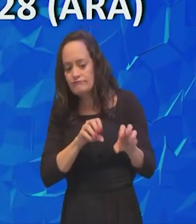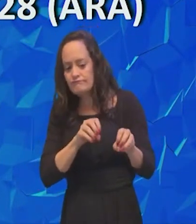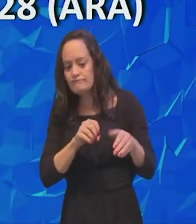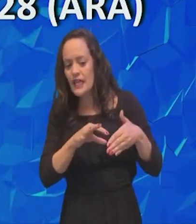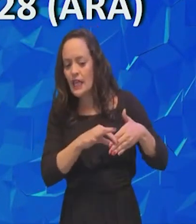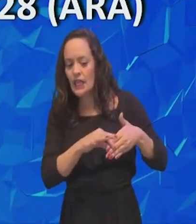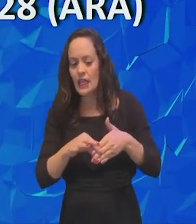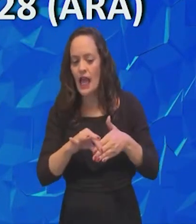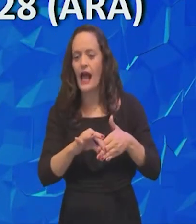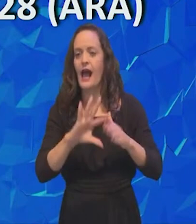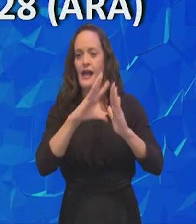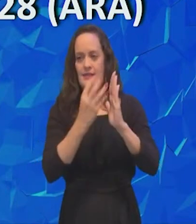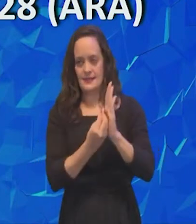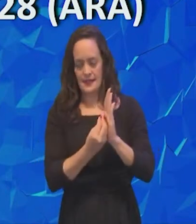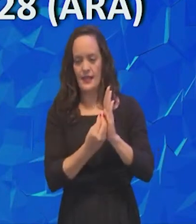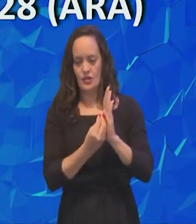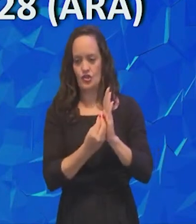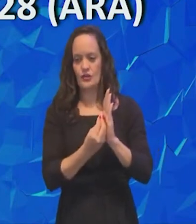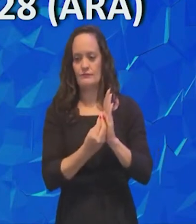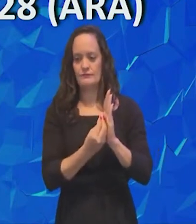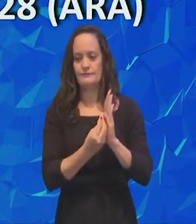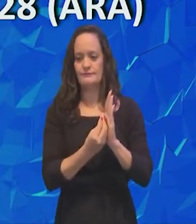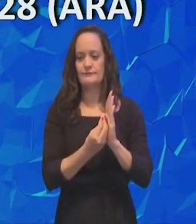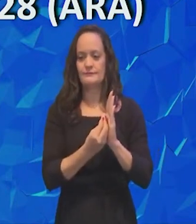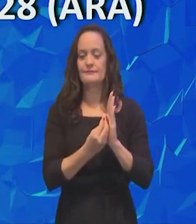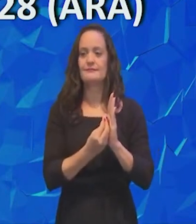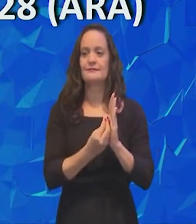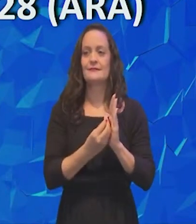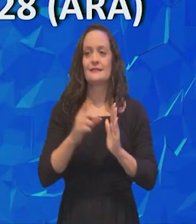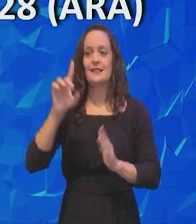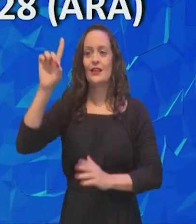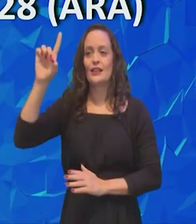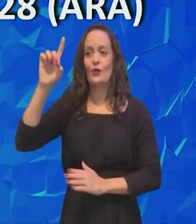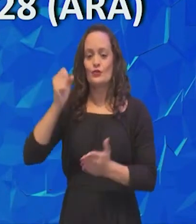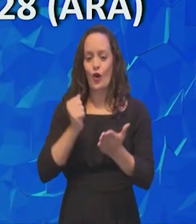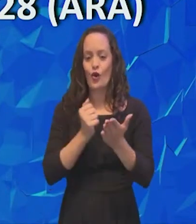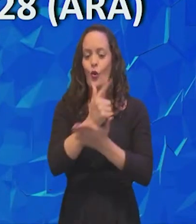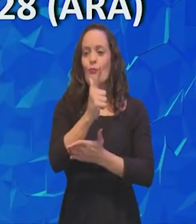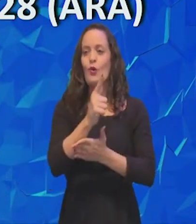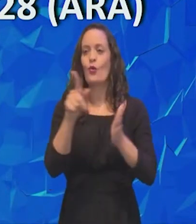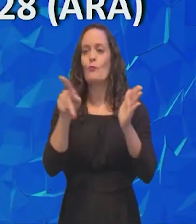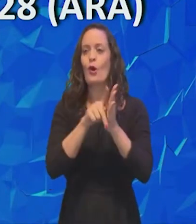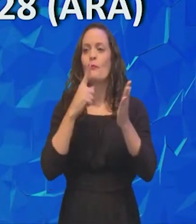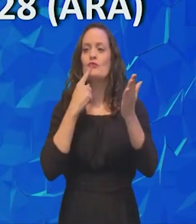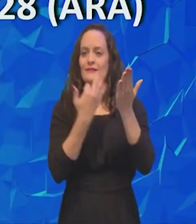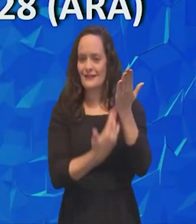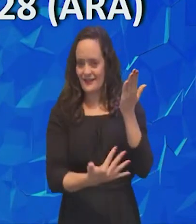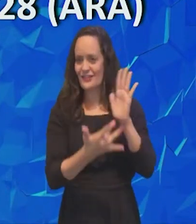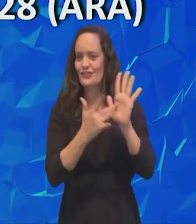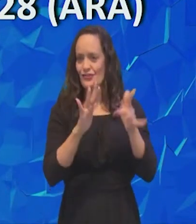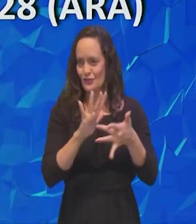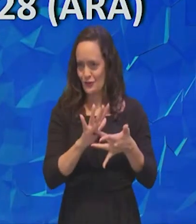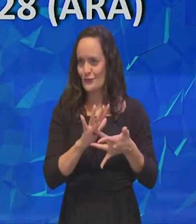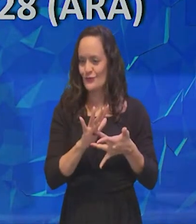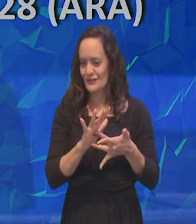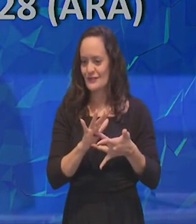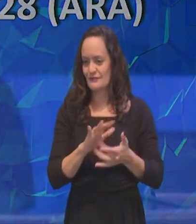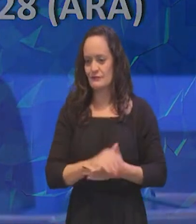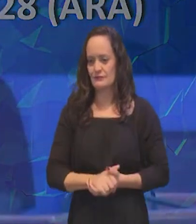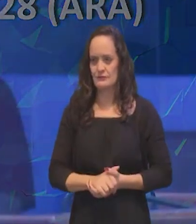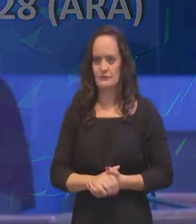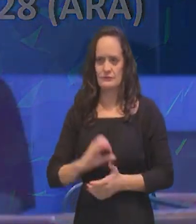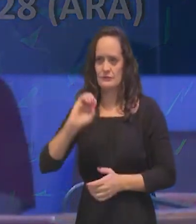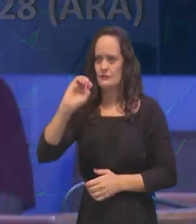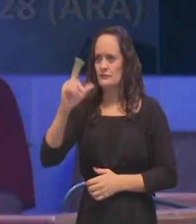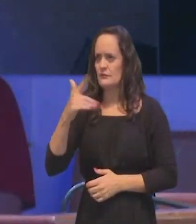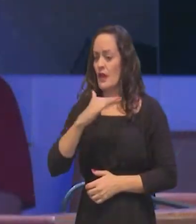Deus, a qual ele comprou com o seu próprio sangue. Naturalmente a sua